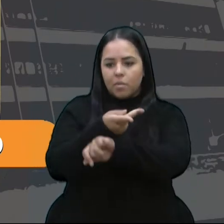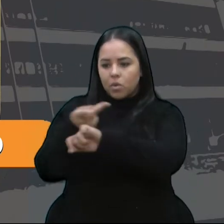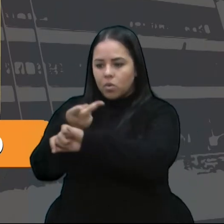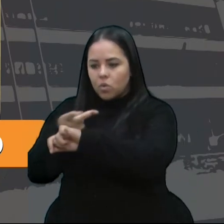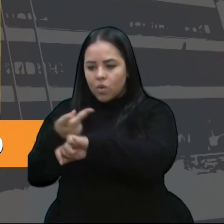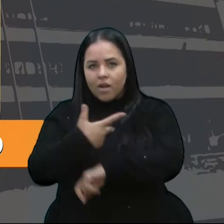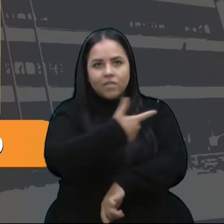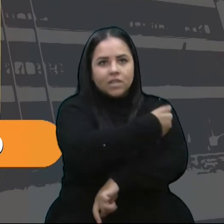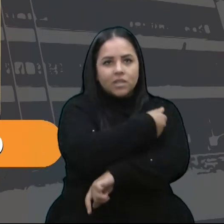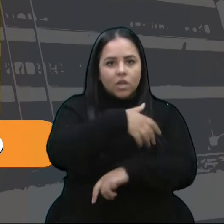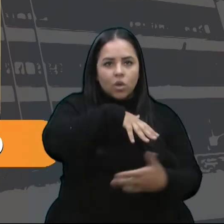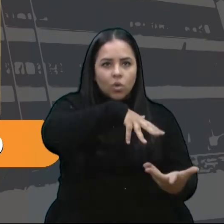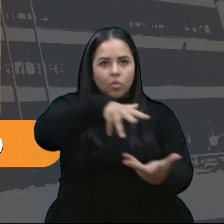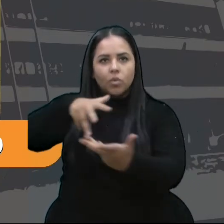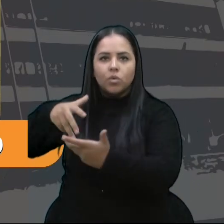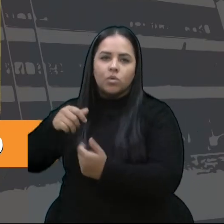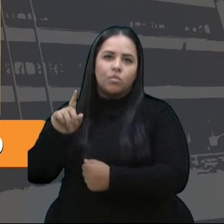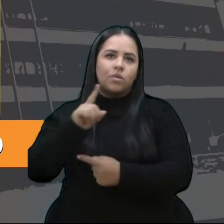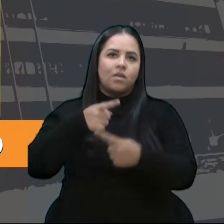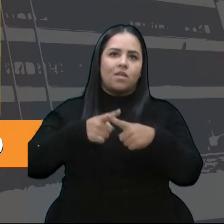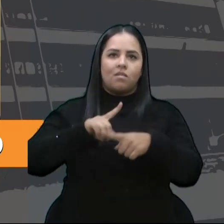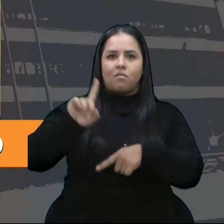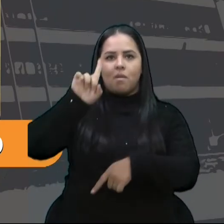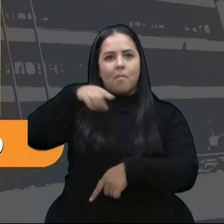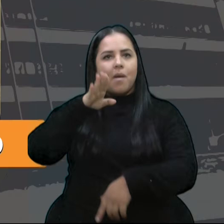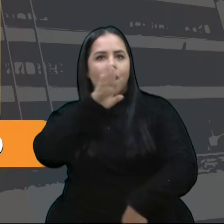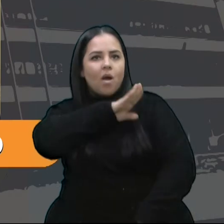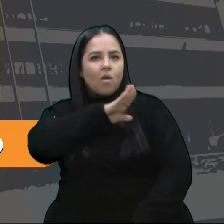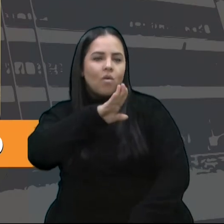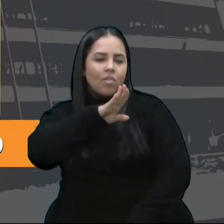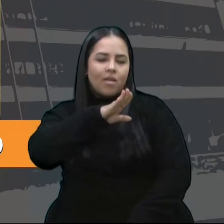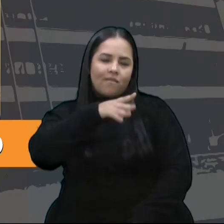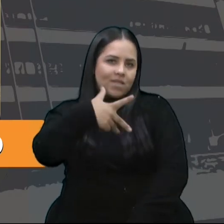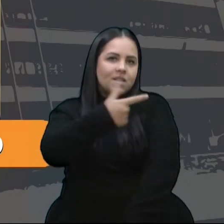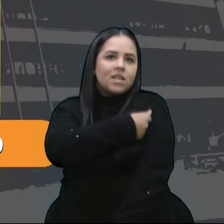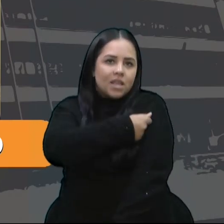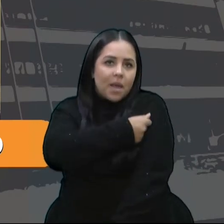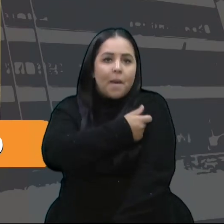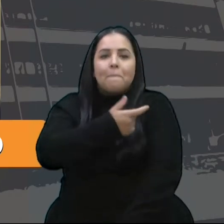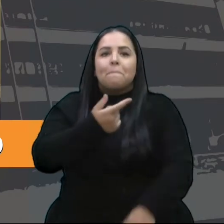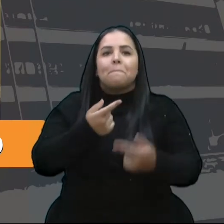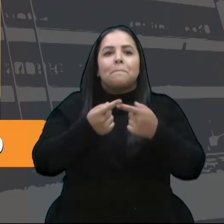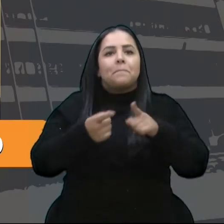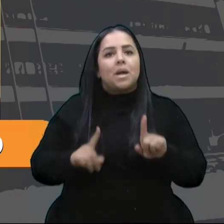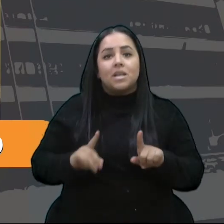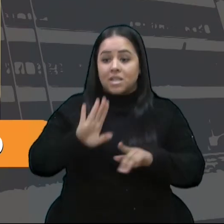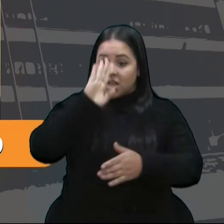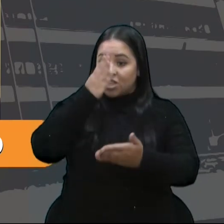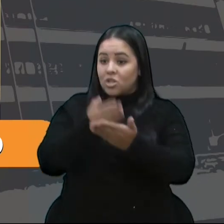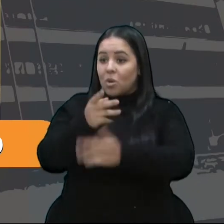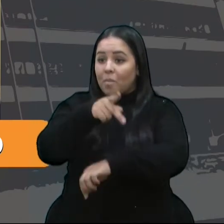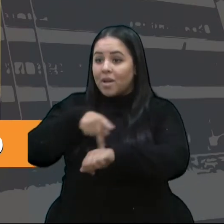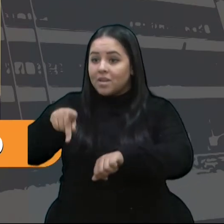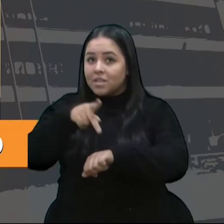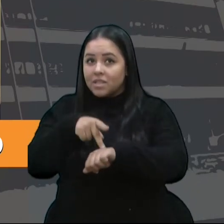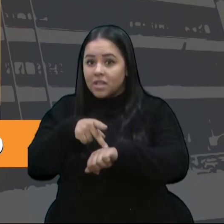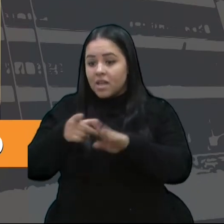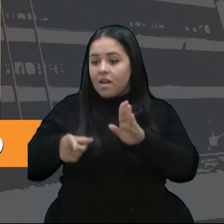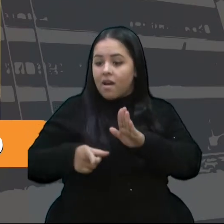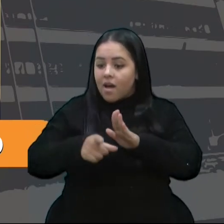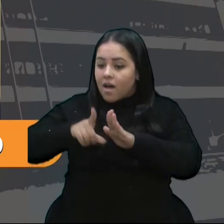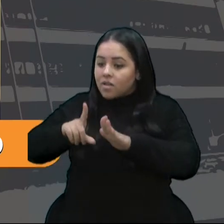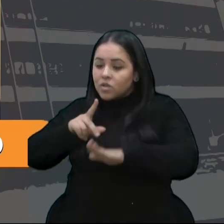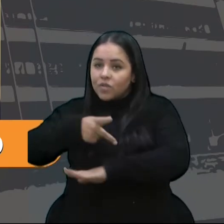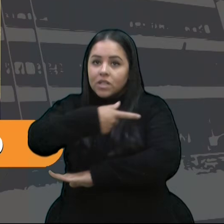não é que o Brasil esteja tão mal assim na campanha de vacinação, né? Mas acontece que os países que se adiantaram estão, né,